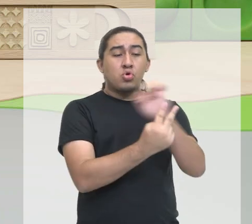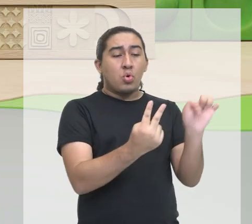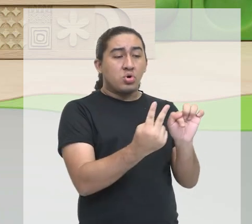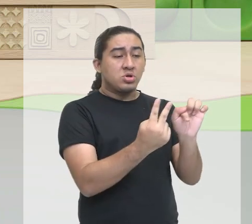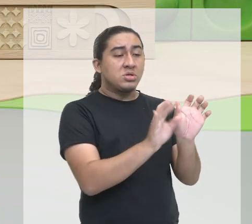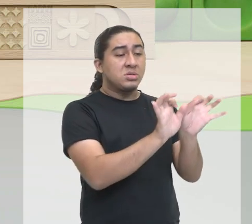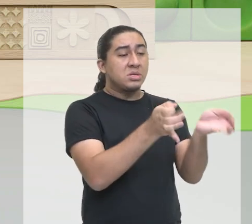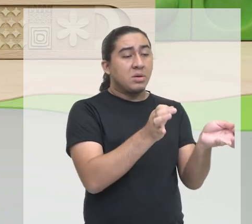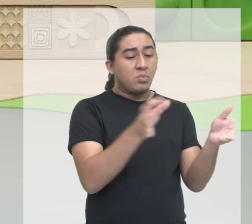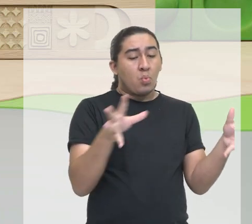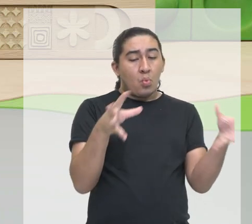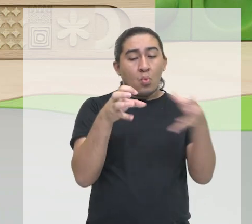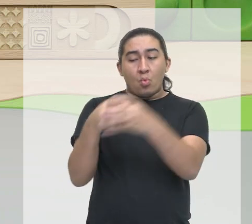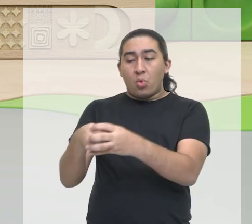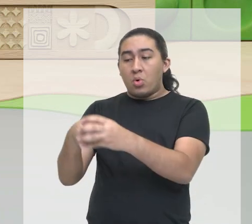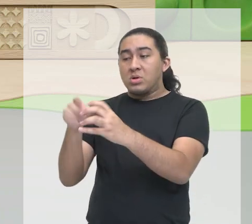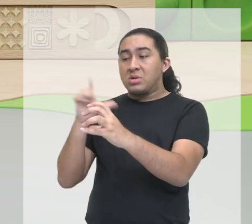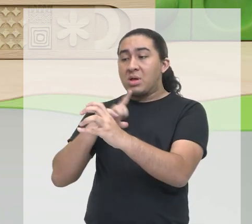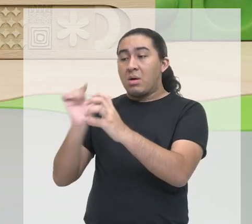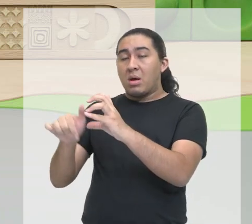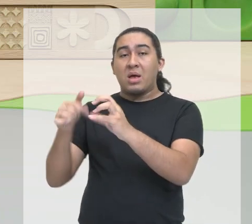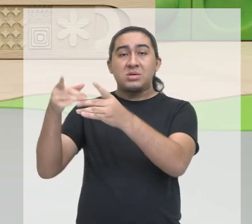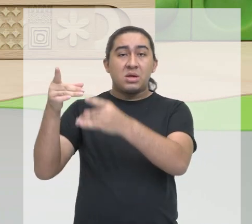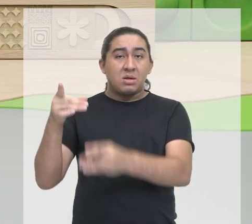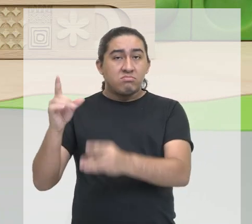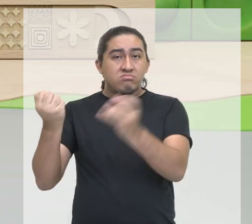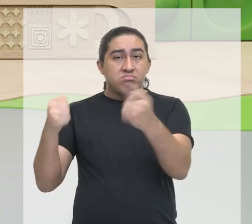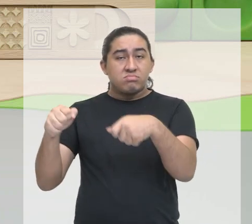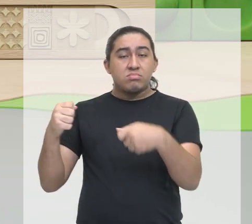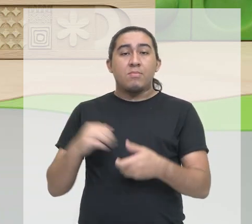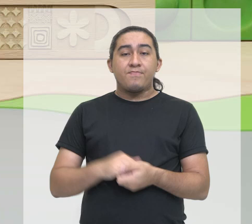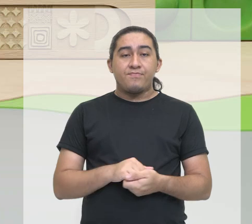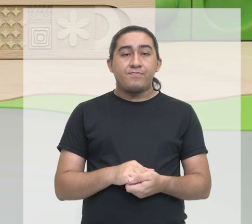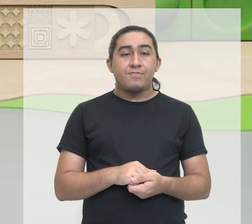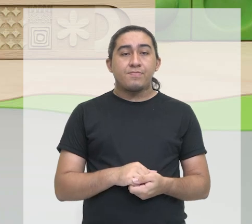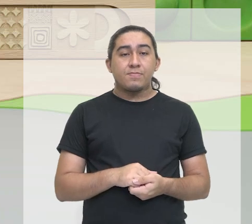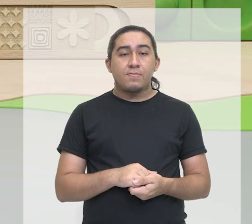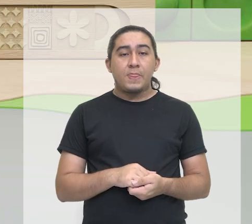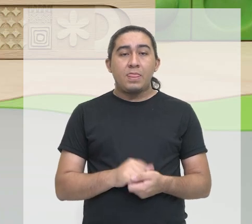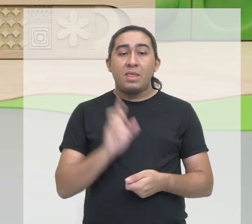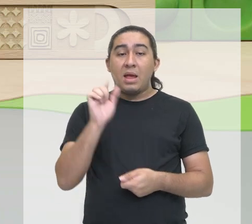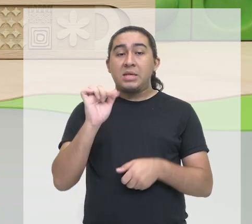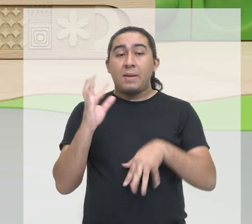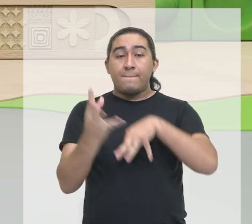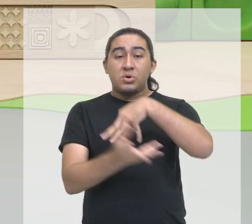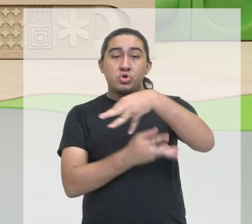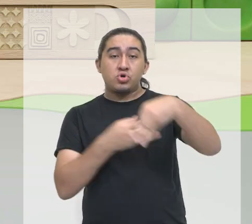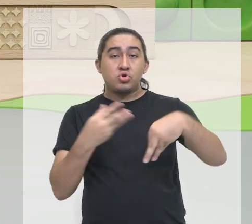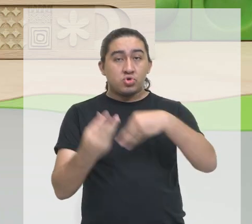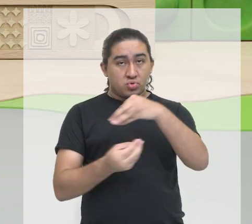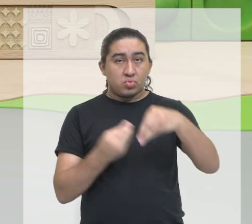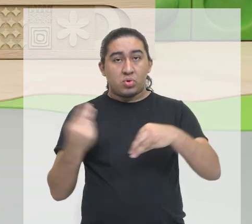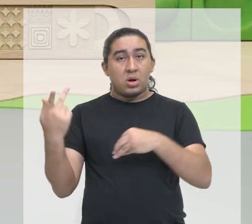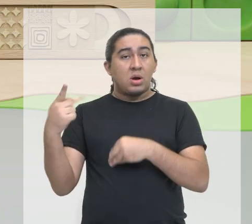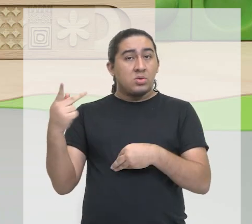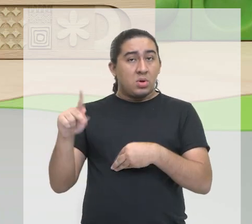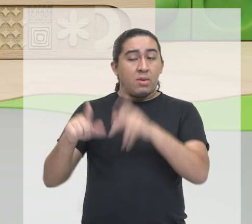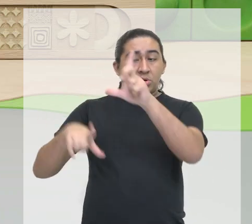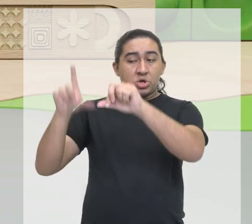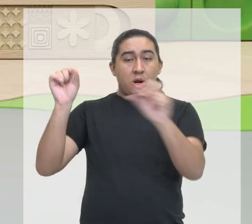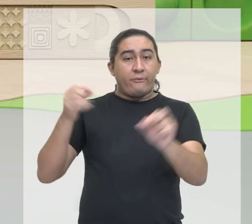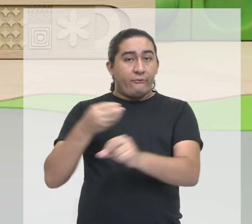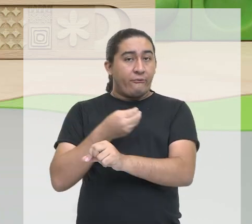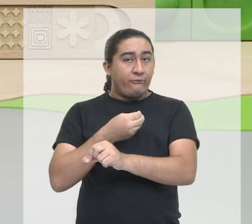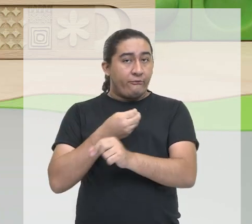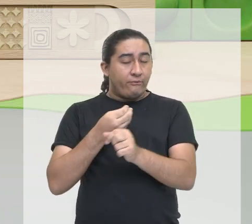simples, você origina um elemento mais complexo. E é isso que essas estrelas estão fazendo ao longo da sua existência, ao longo do